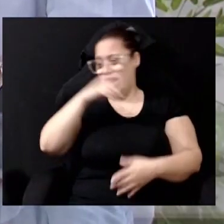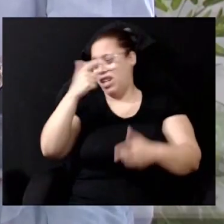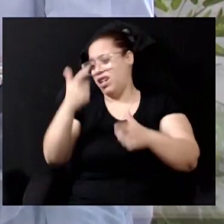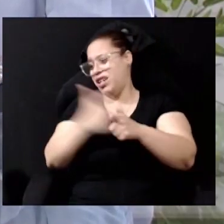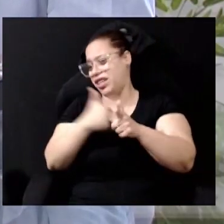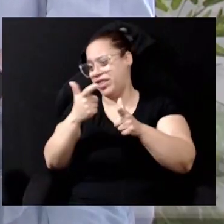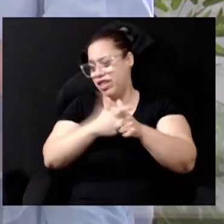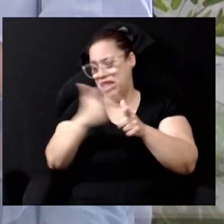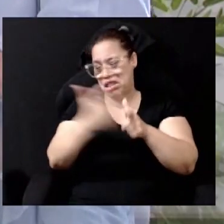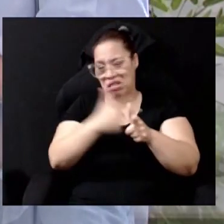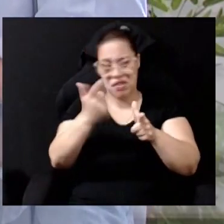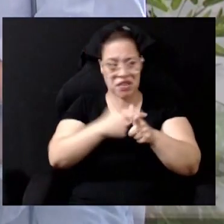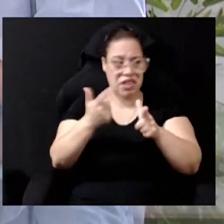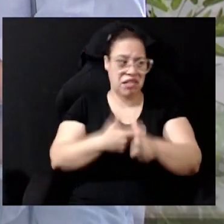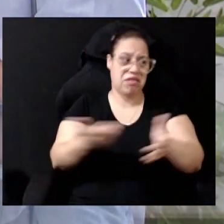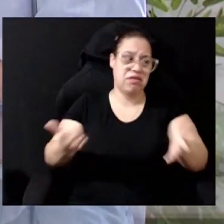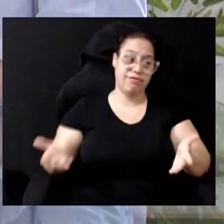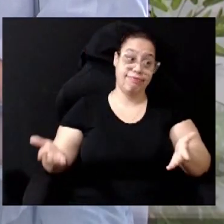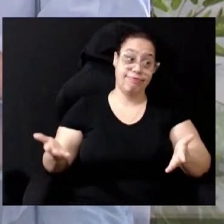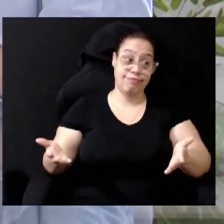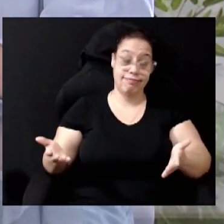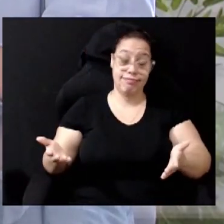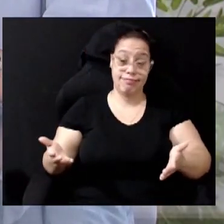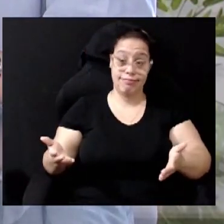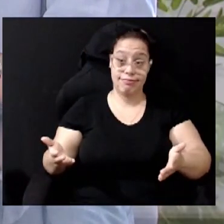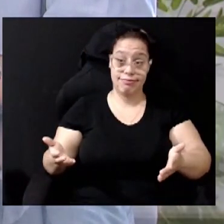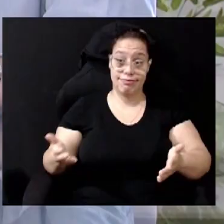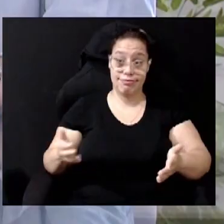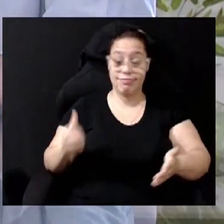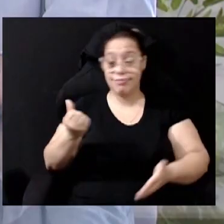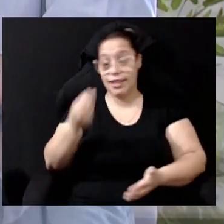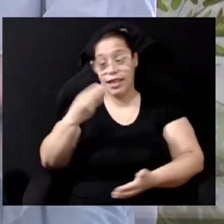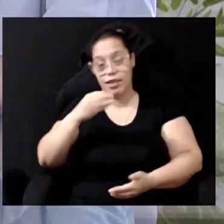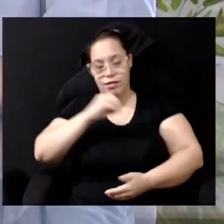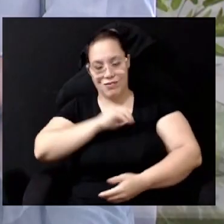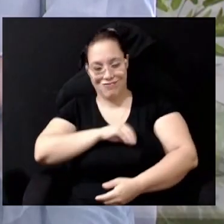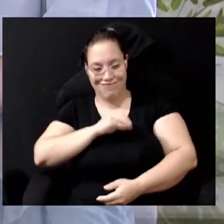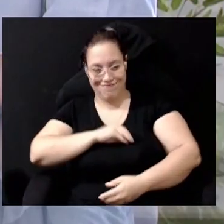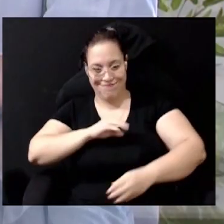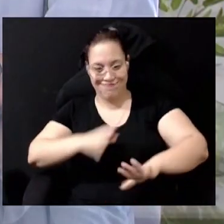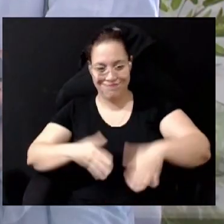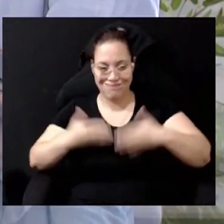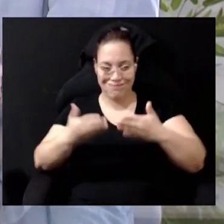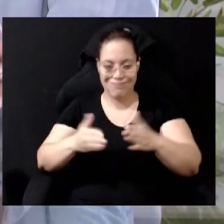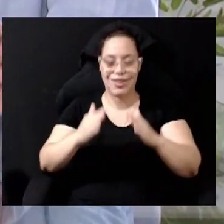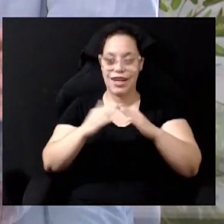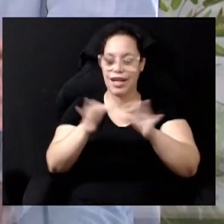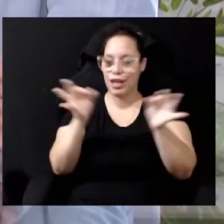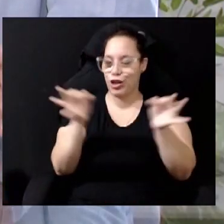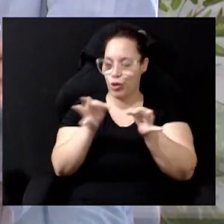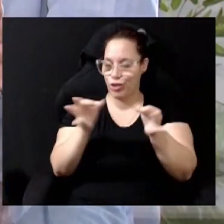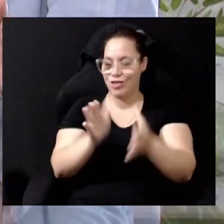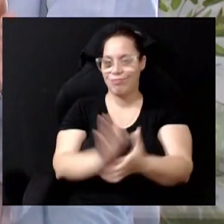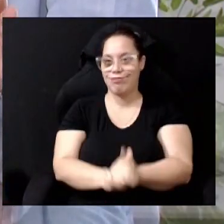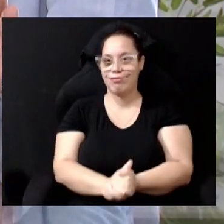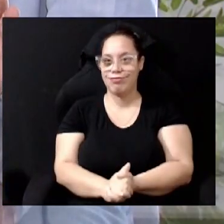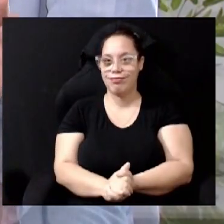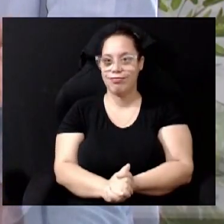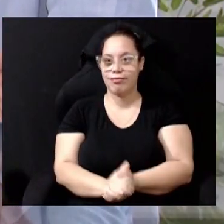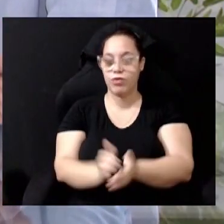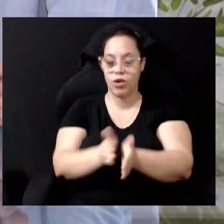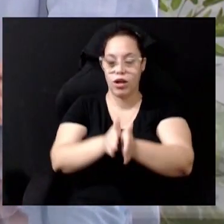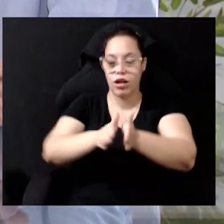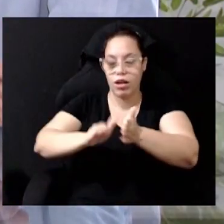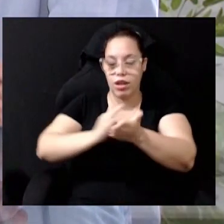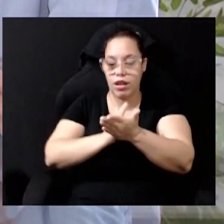repente, é momento de aproveitar esse 13º e colocar a casa em ordem. Separar um dinheiro para